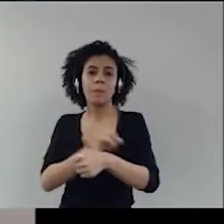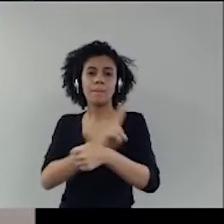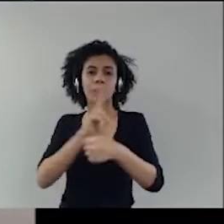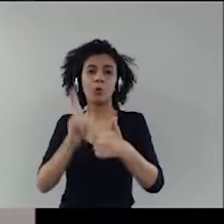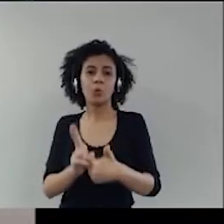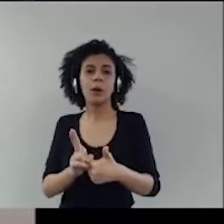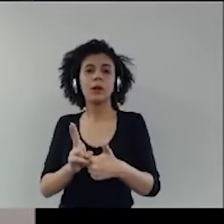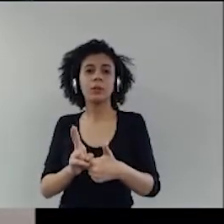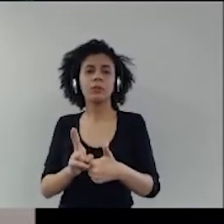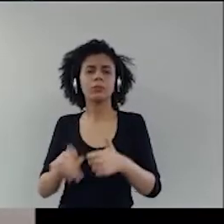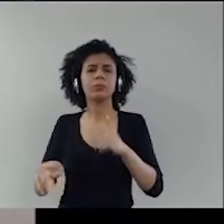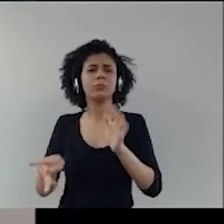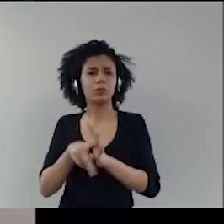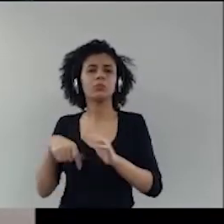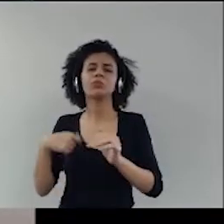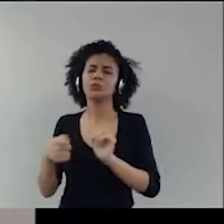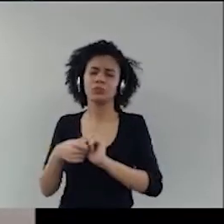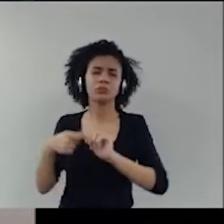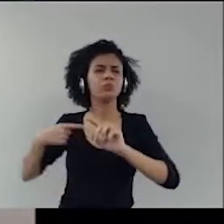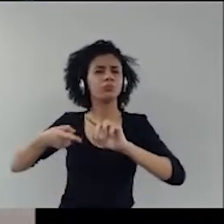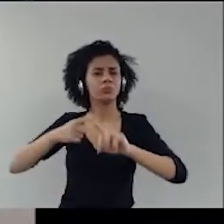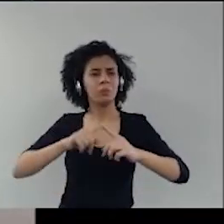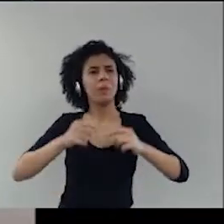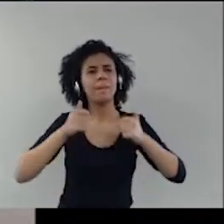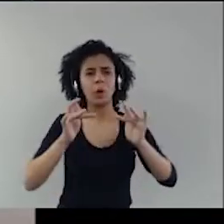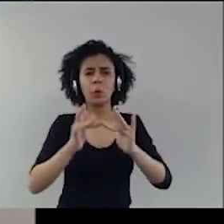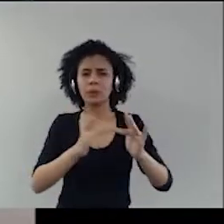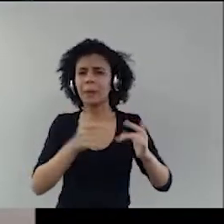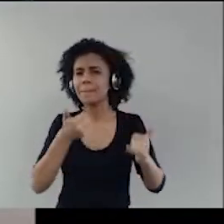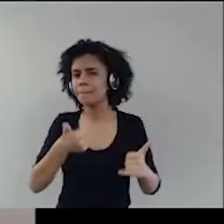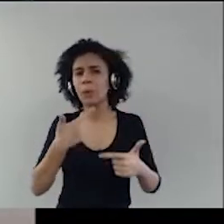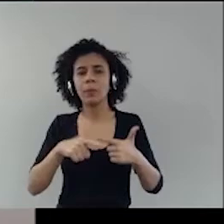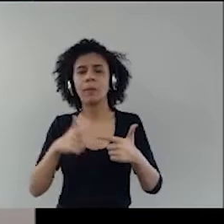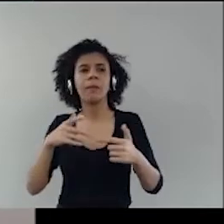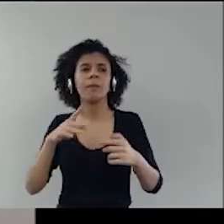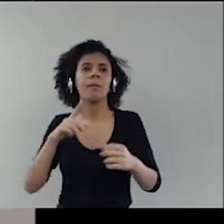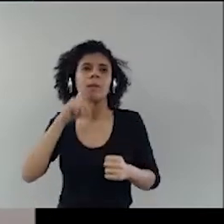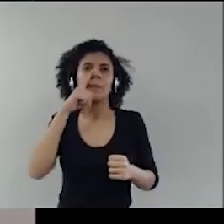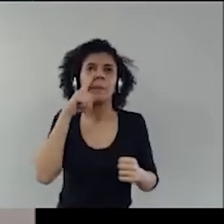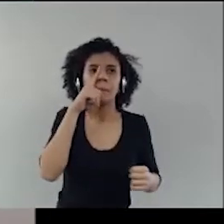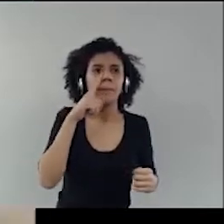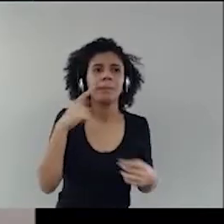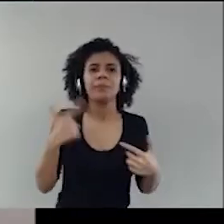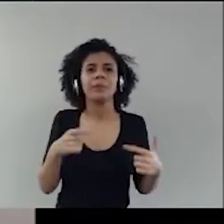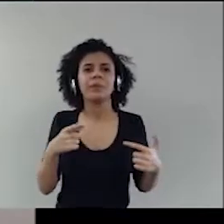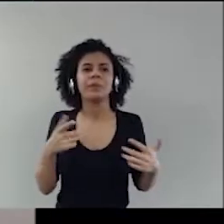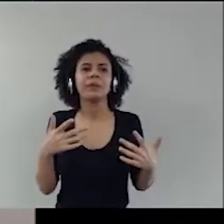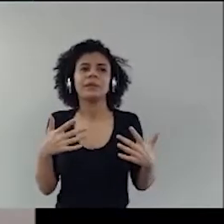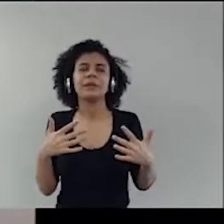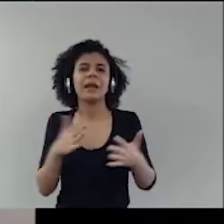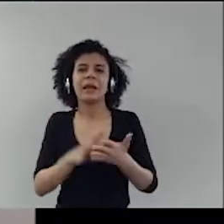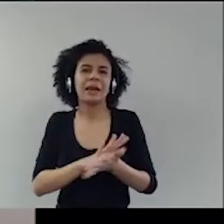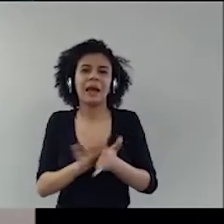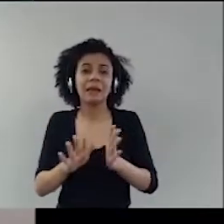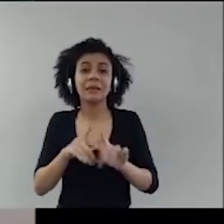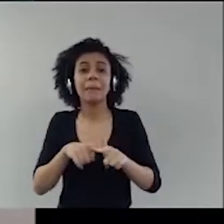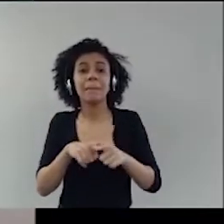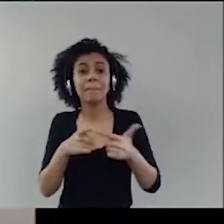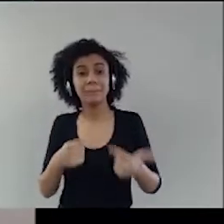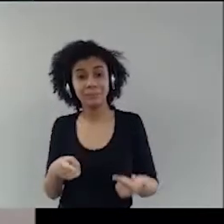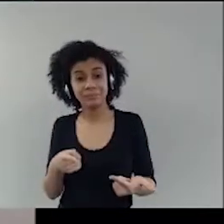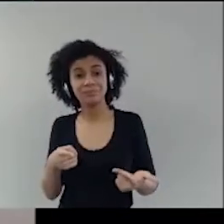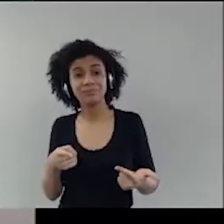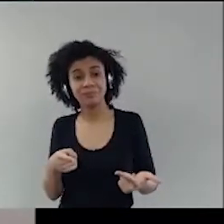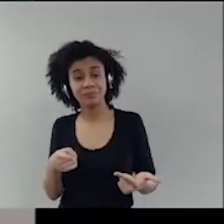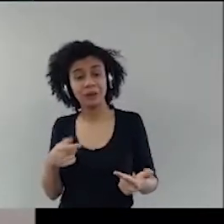bem pessoalmente na carreira, né? Não há nenhum risco de resquício de qualquer coisa, mas